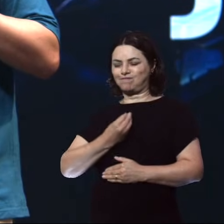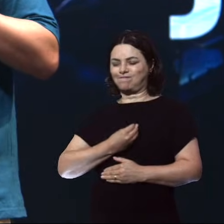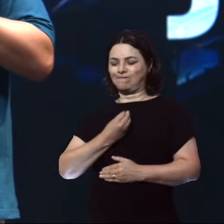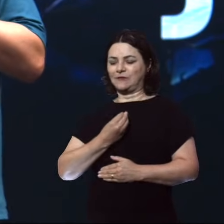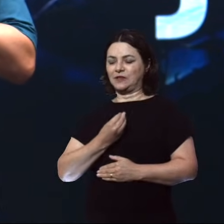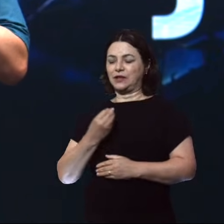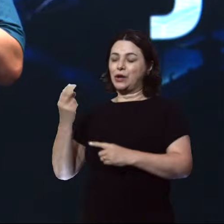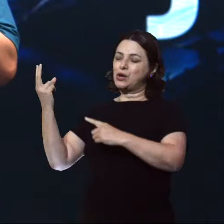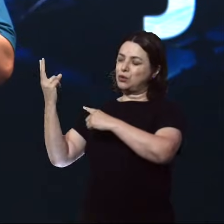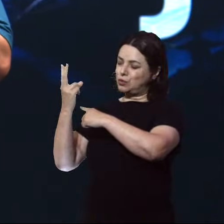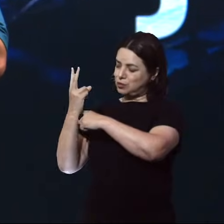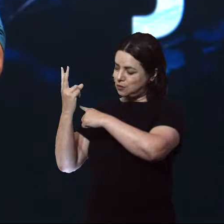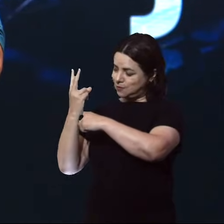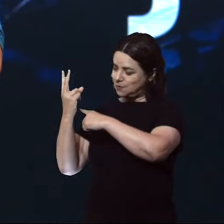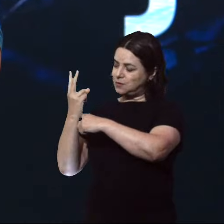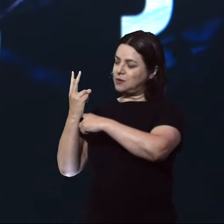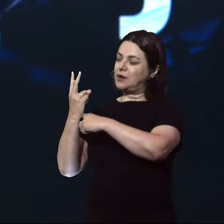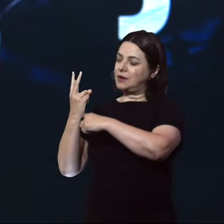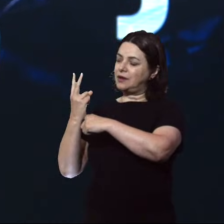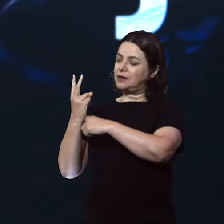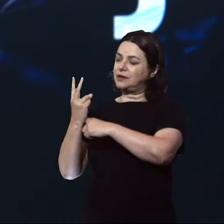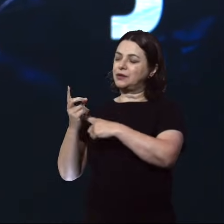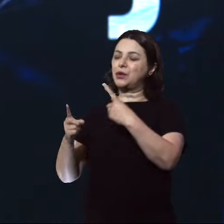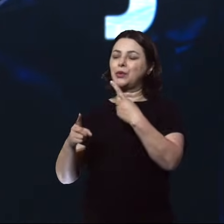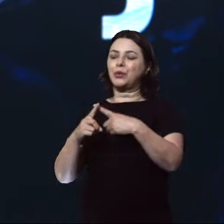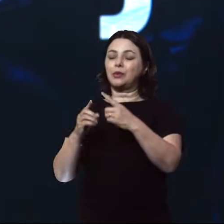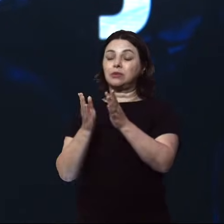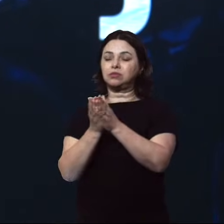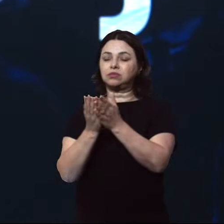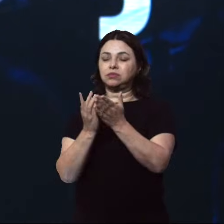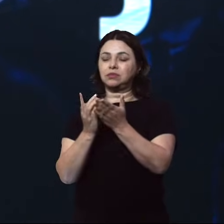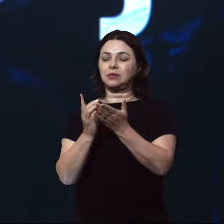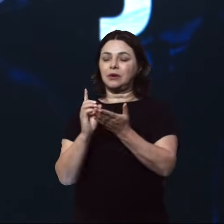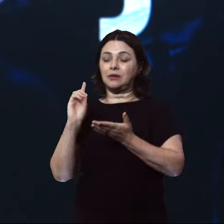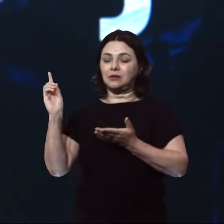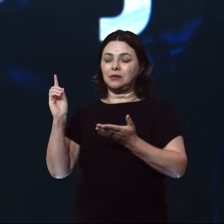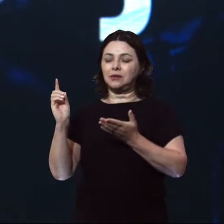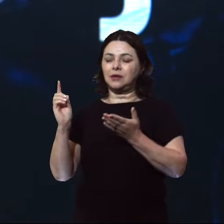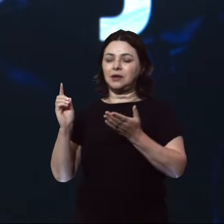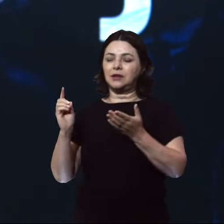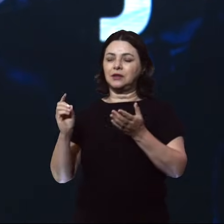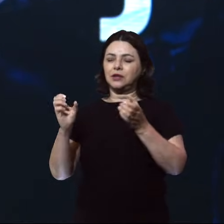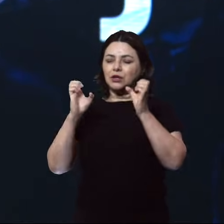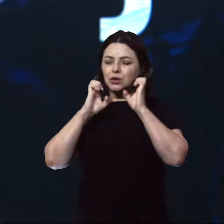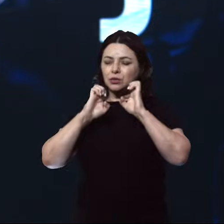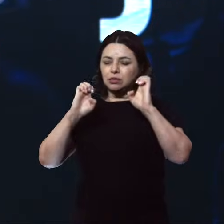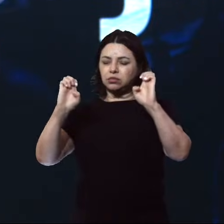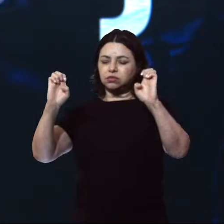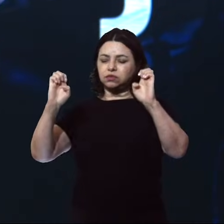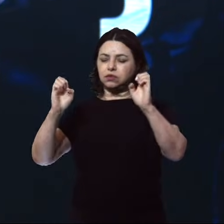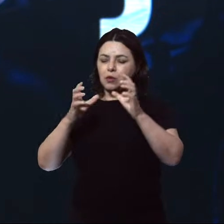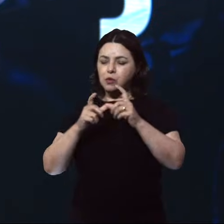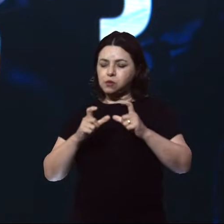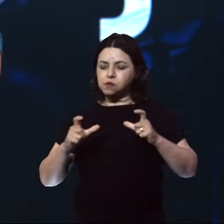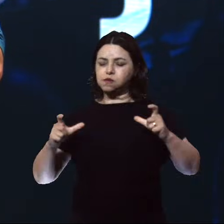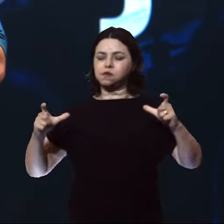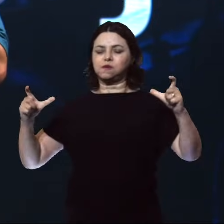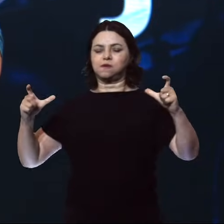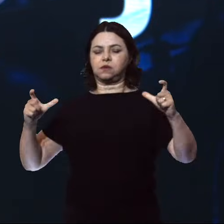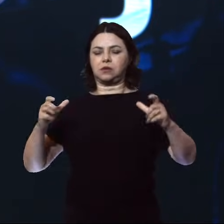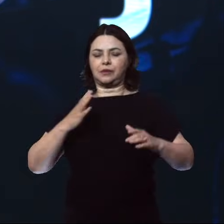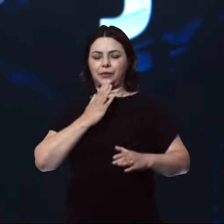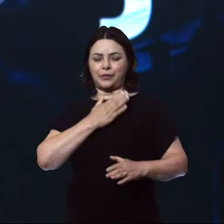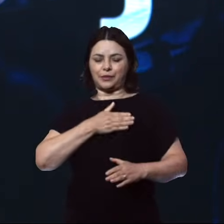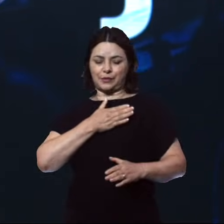Tua cruz, Senhor, nesse instante, para que a Tua palavra cresça nos nossos ouvidos e nos nossos corações de tal forma que